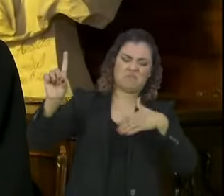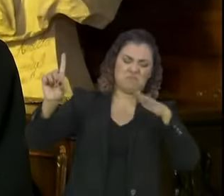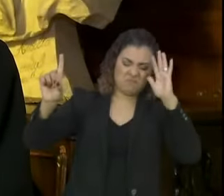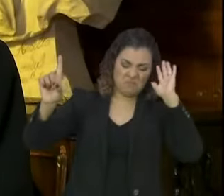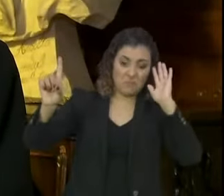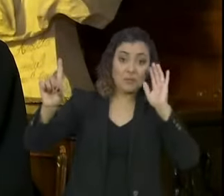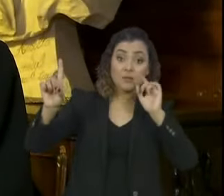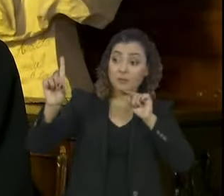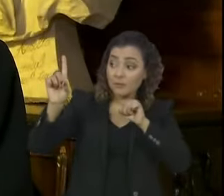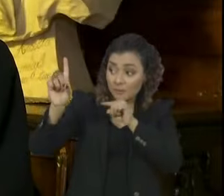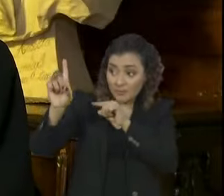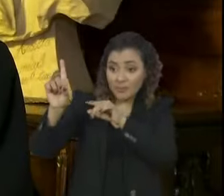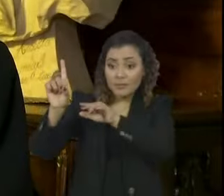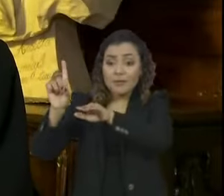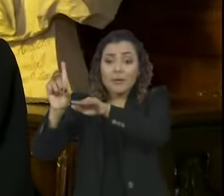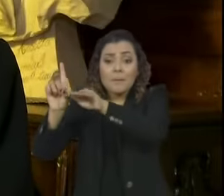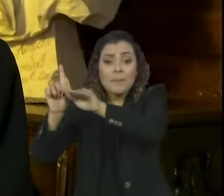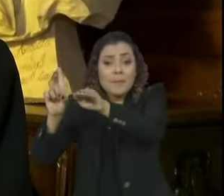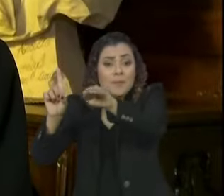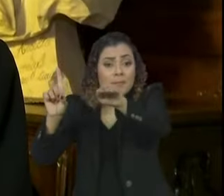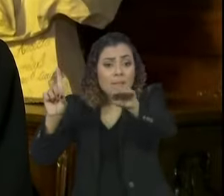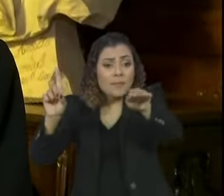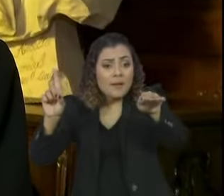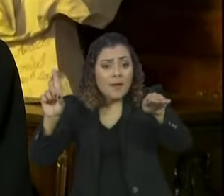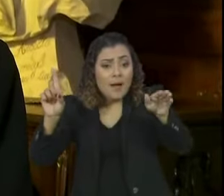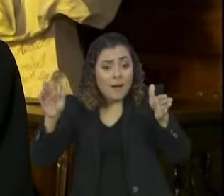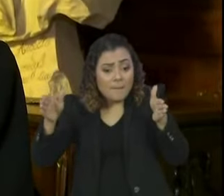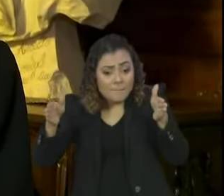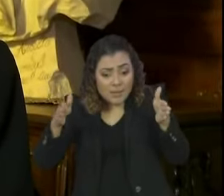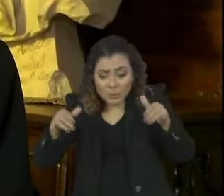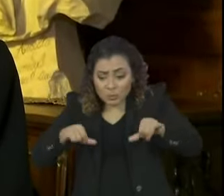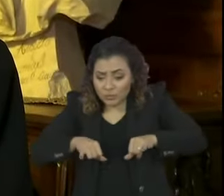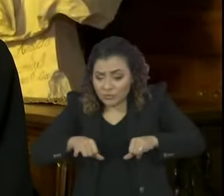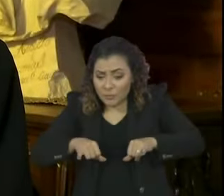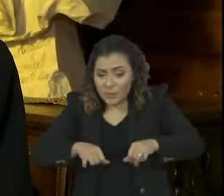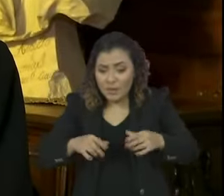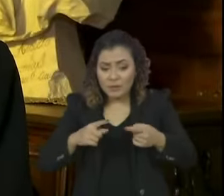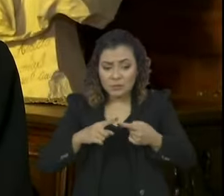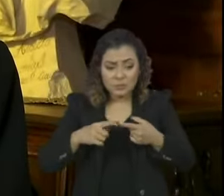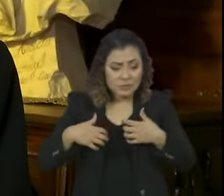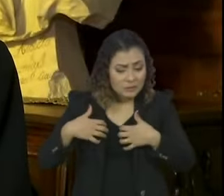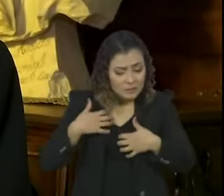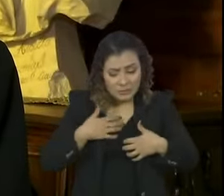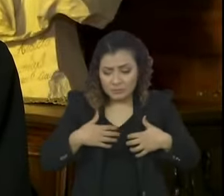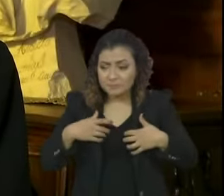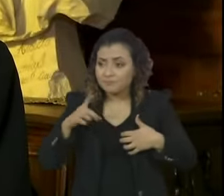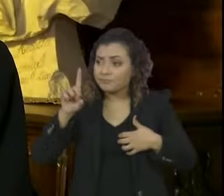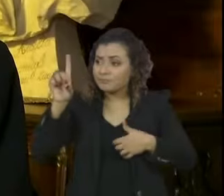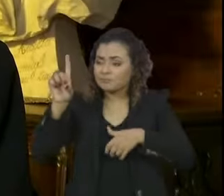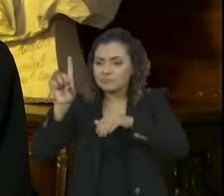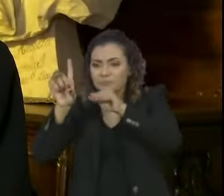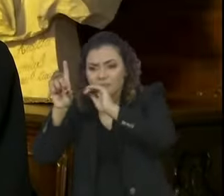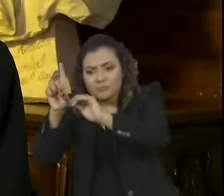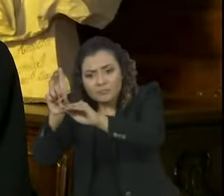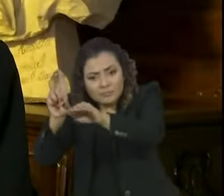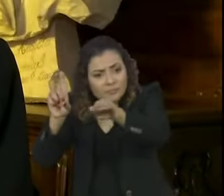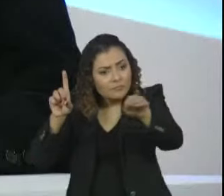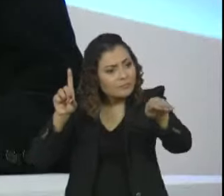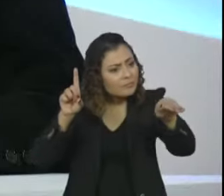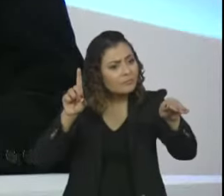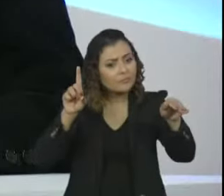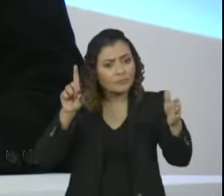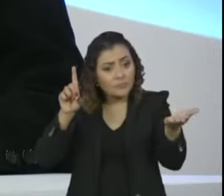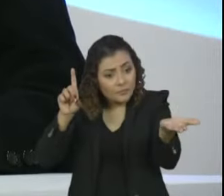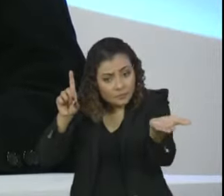nos chamando neste momento de Sofrimento de incertezas e assim por diante a procurar havia